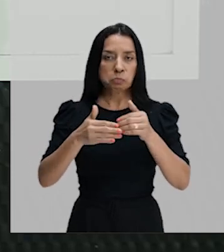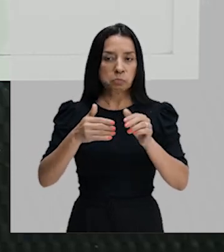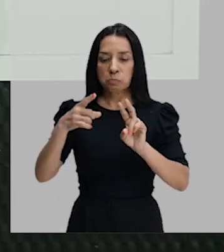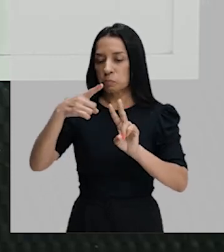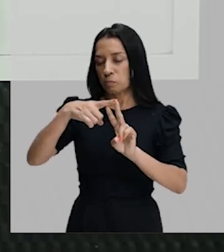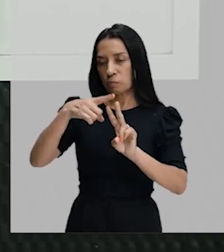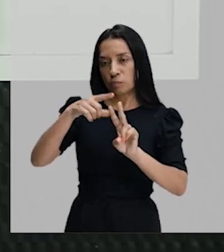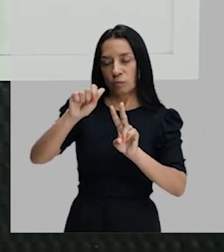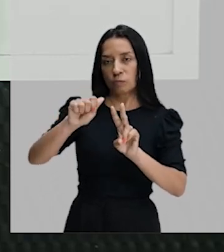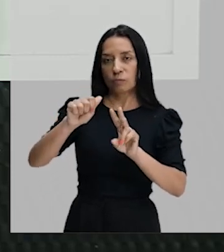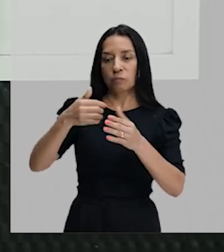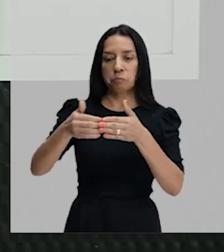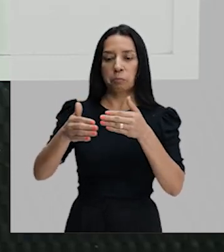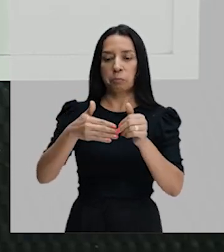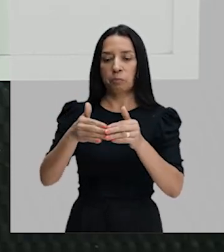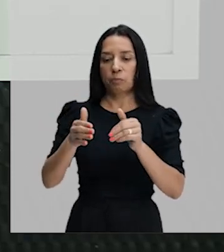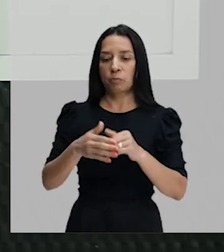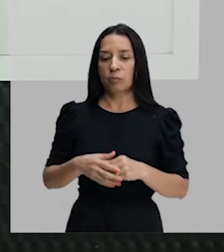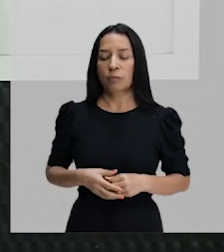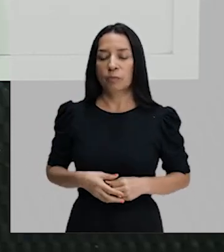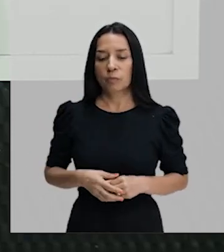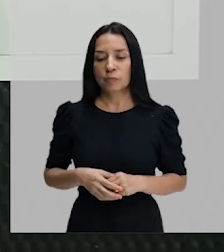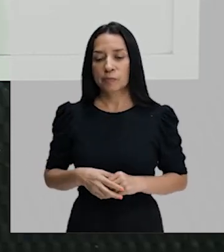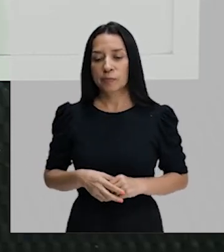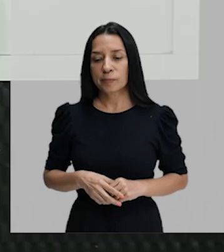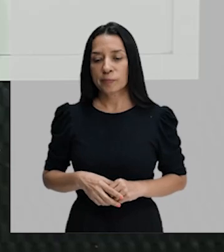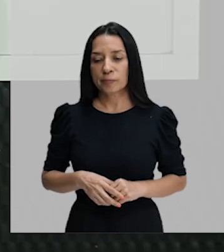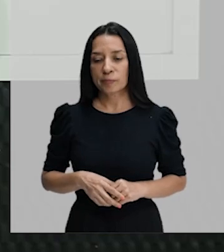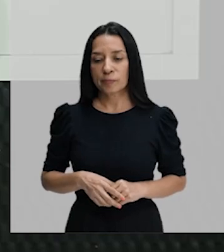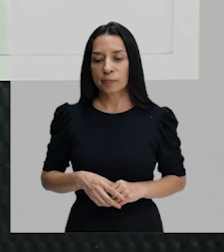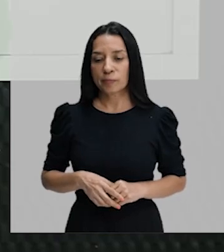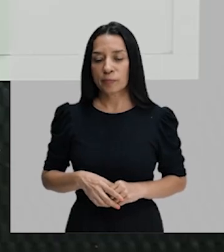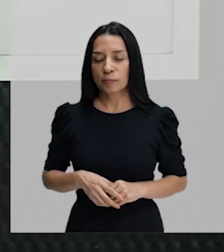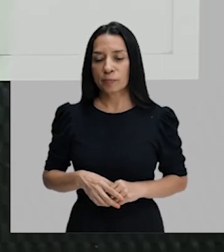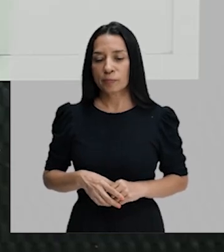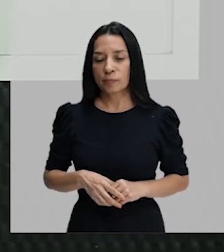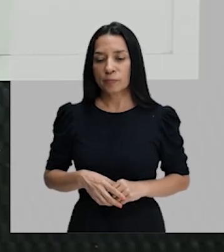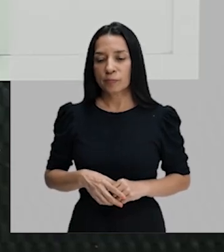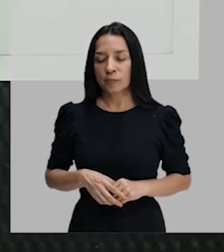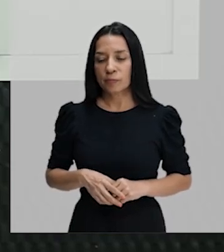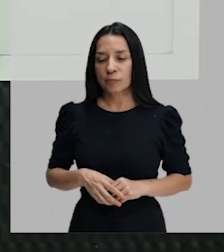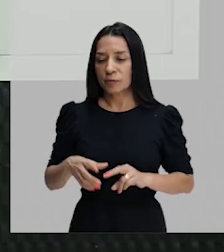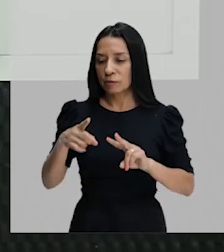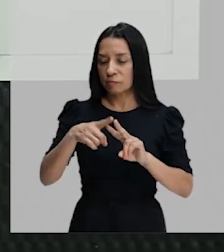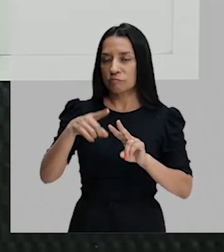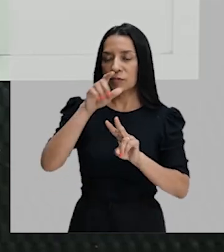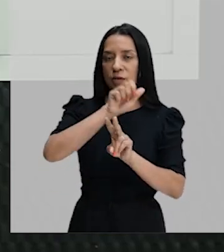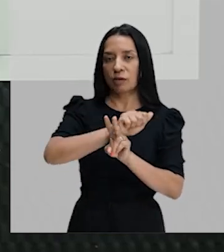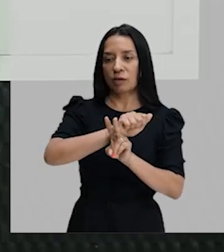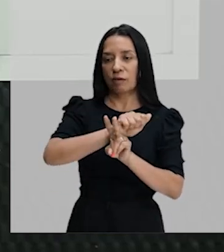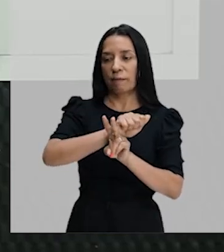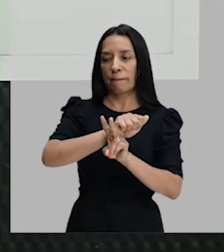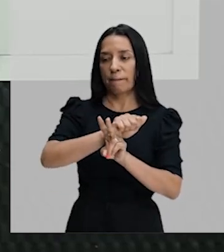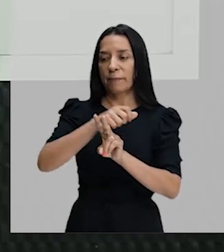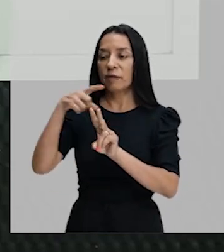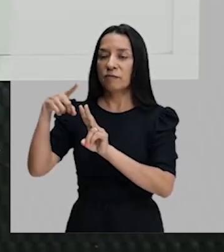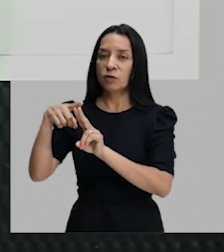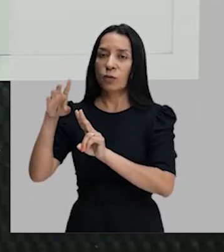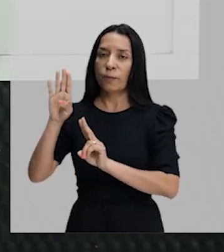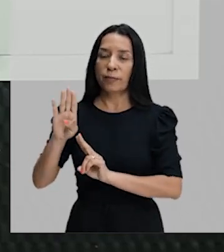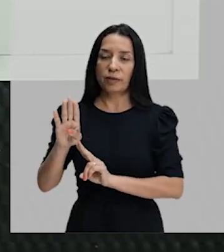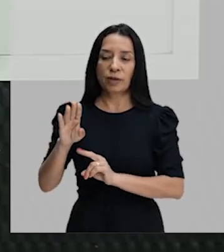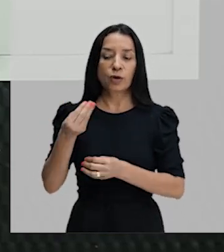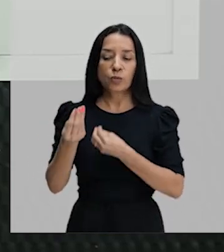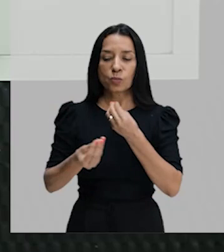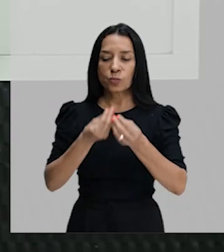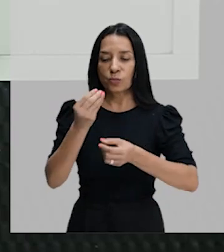Um vetor A e um vetor B aqui qualquer. Pronto. Como é que